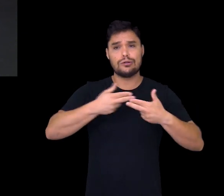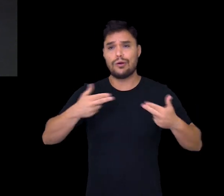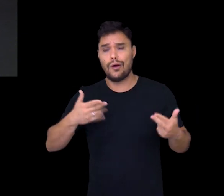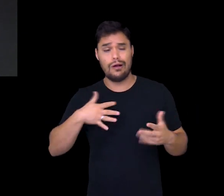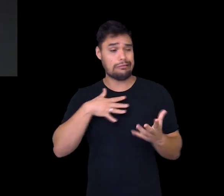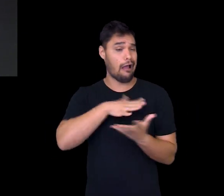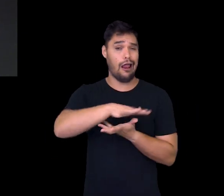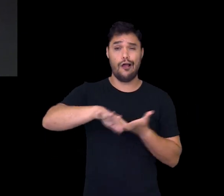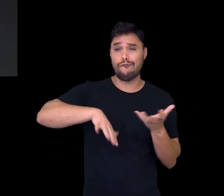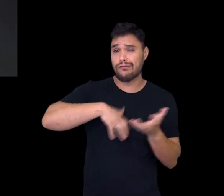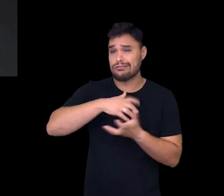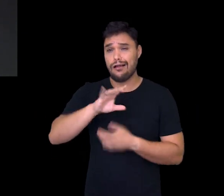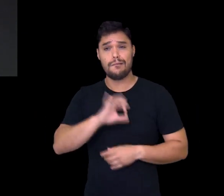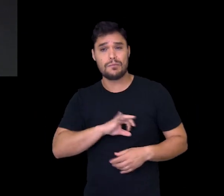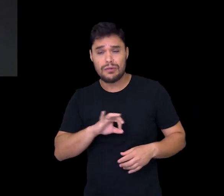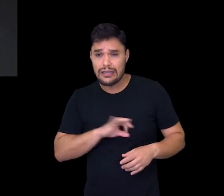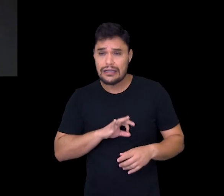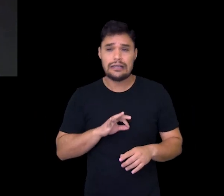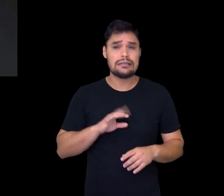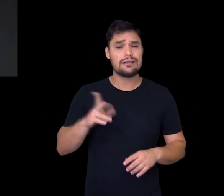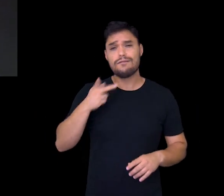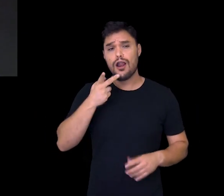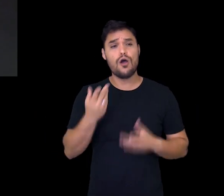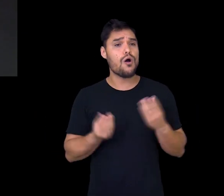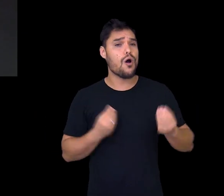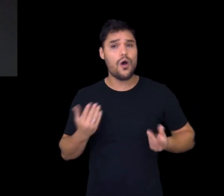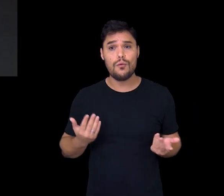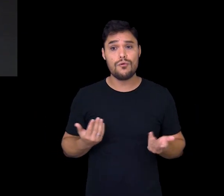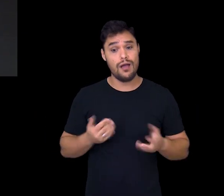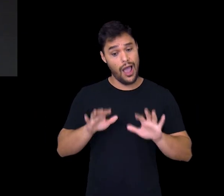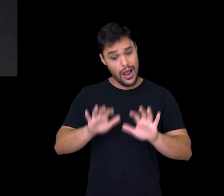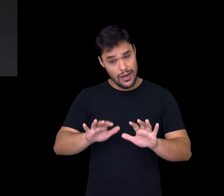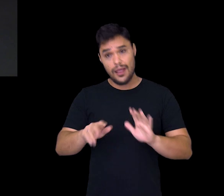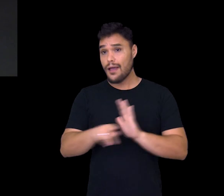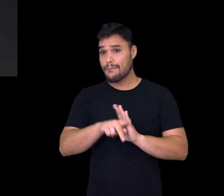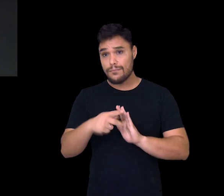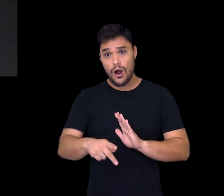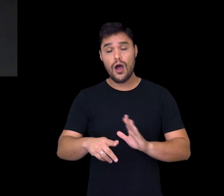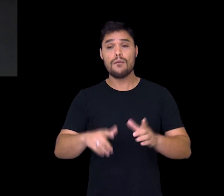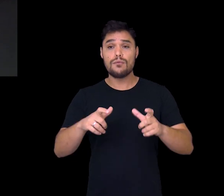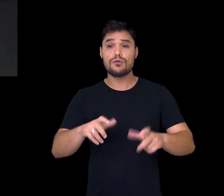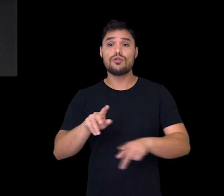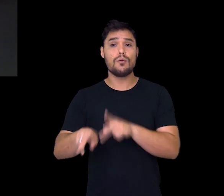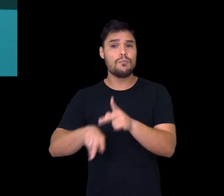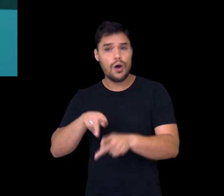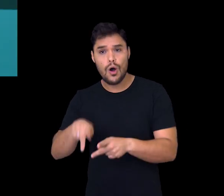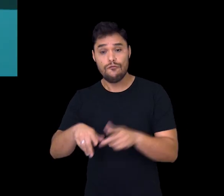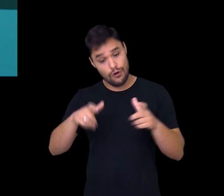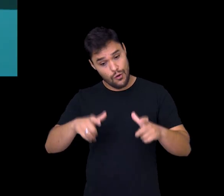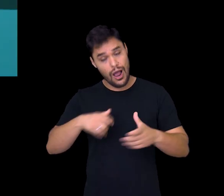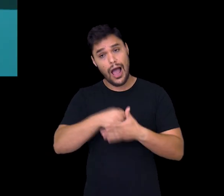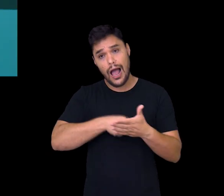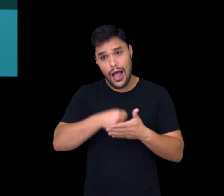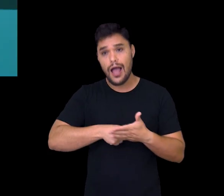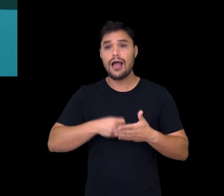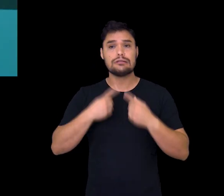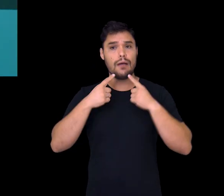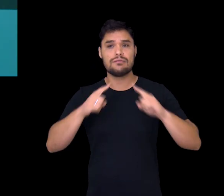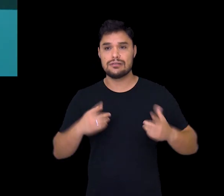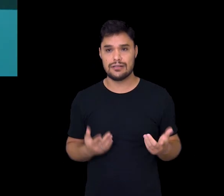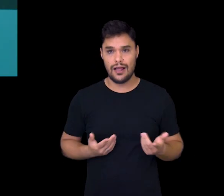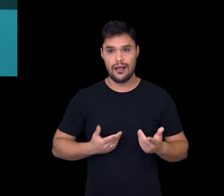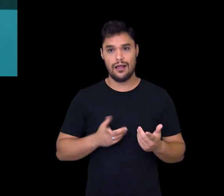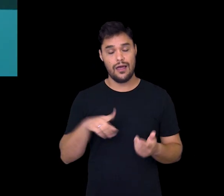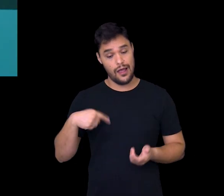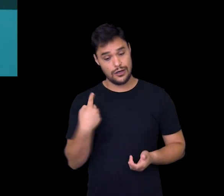polícia e tal. E eles falavam, mas como? Eu falei assim, mas ali é a casa do povo, é o lugar deles se manifestarem. Nós mostrávamos, e eles ficaram